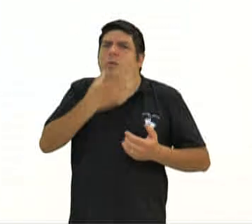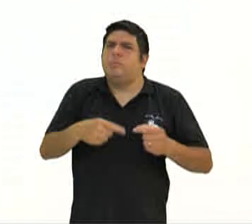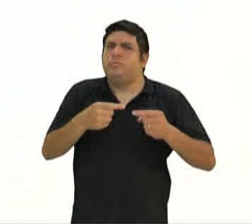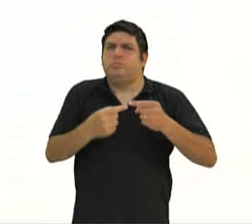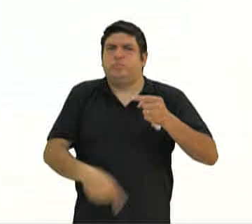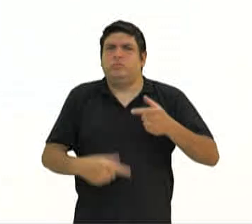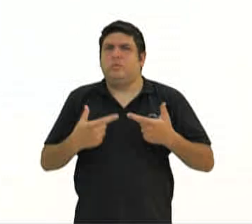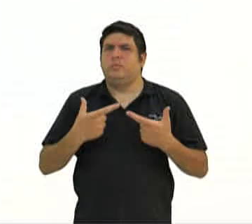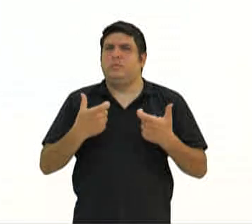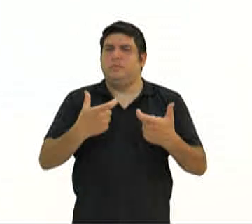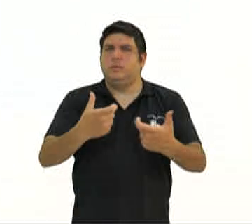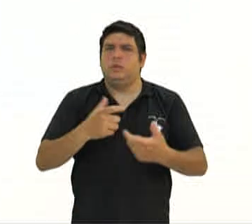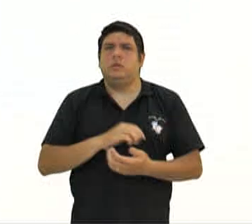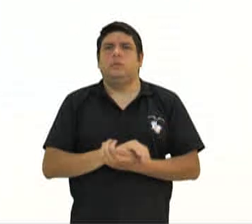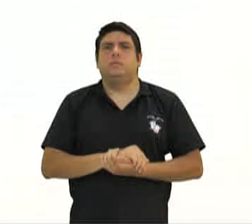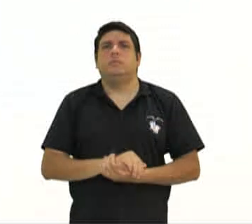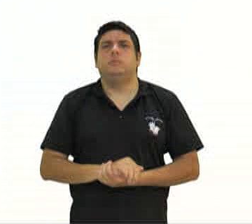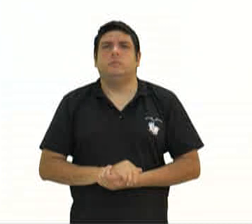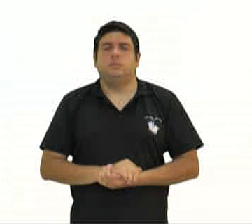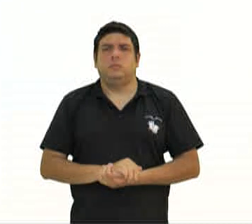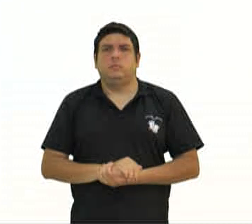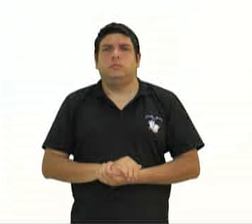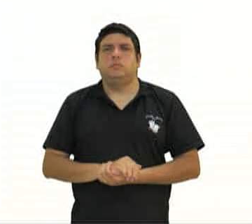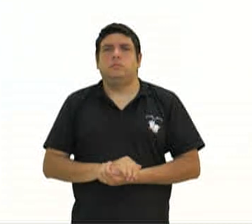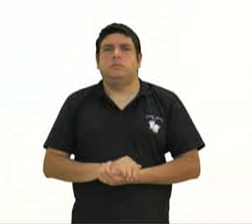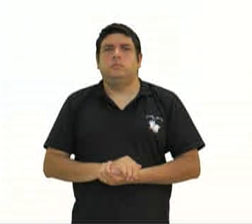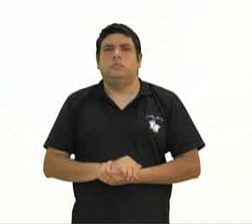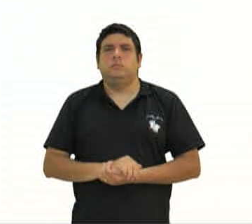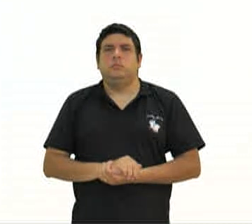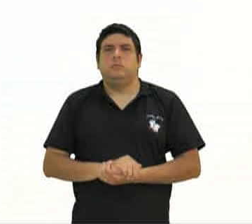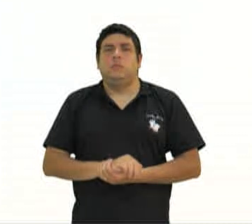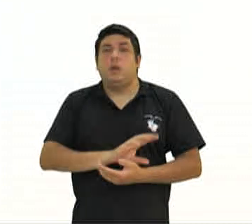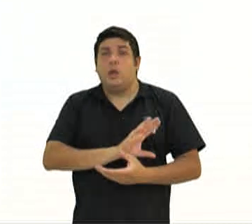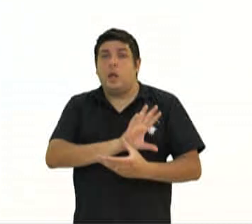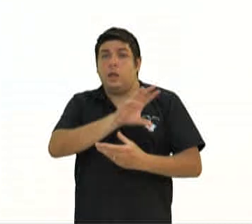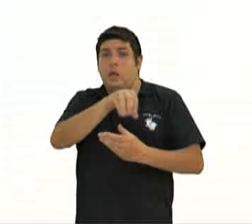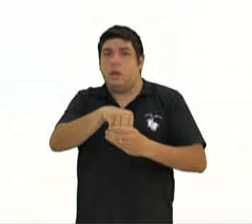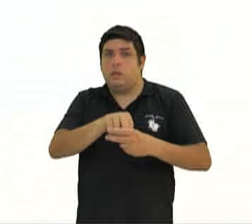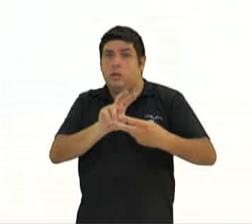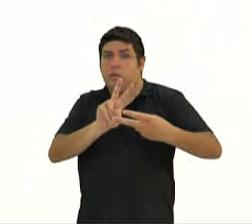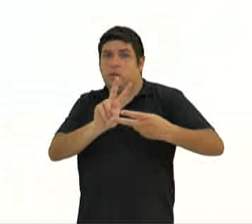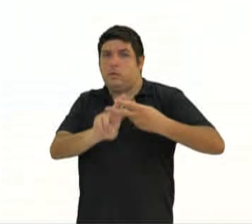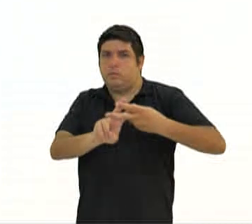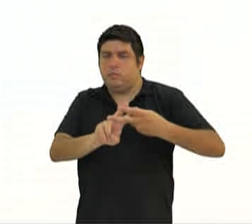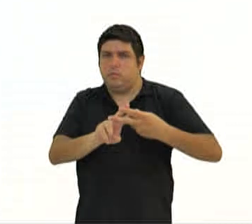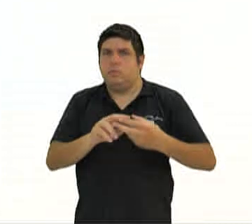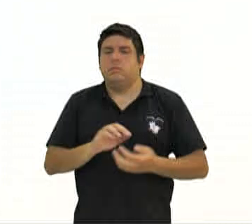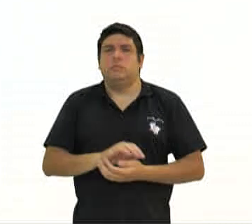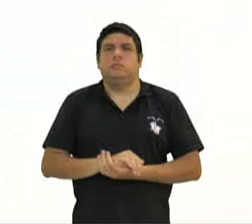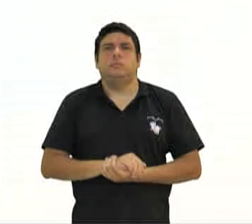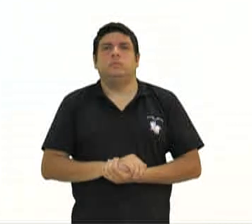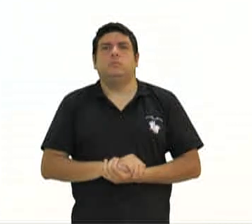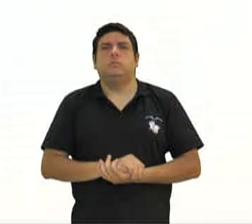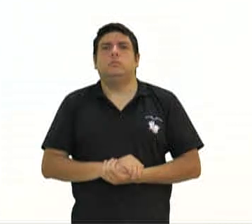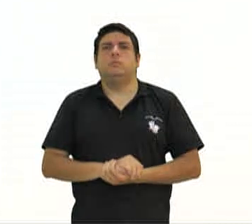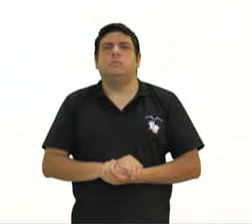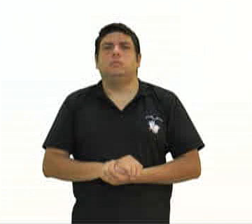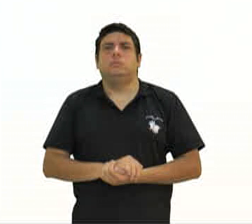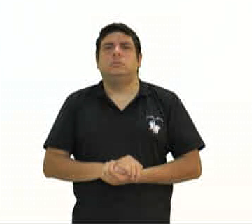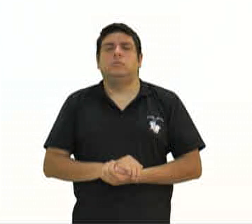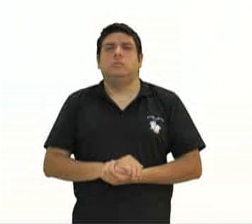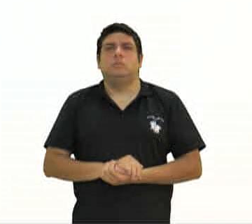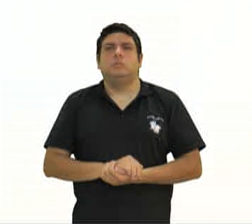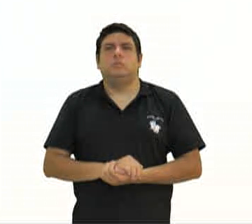luta, né? In jail, daí lá na prisão, the priest fell in love with the prison guard's blind daughter and